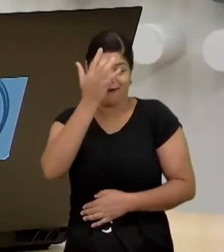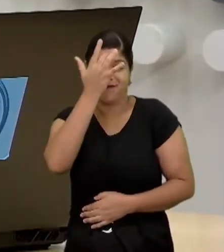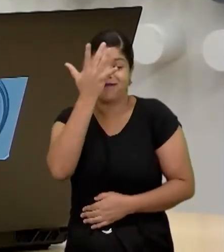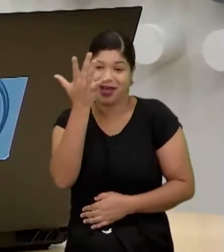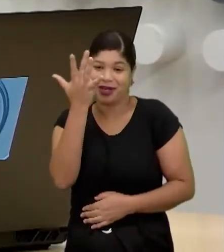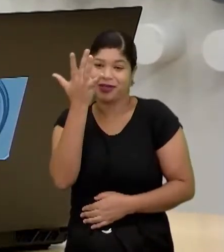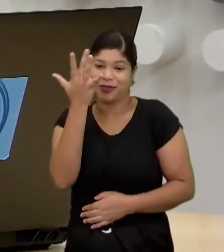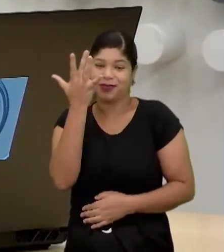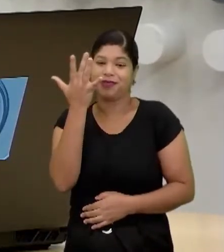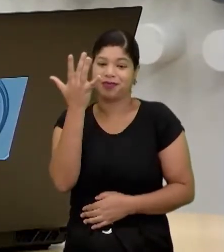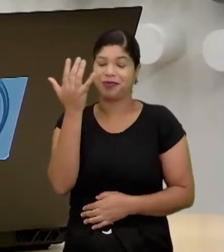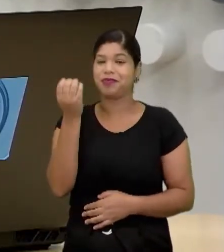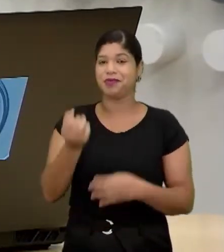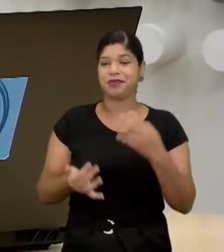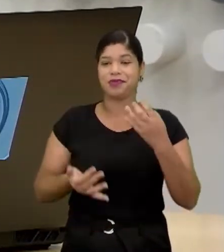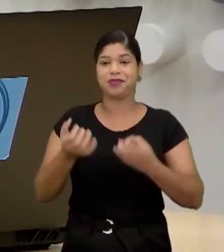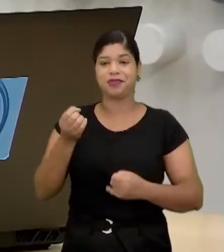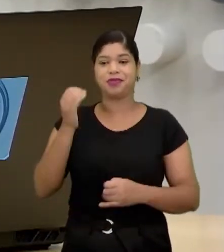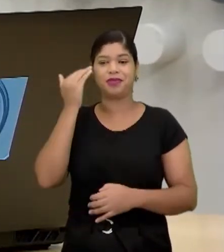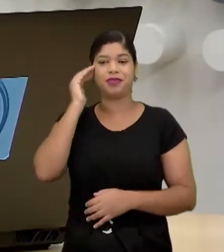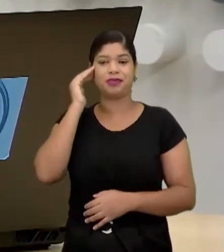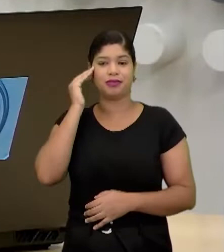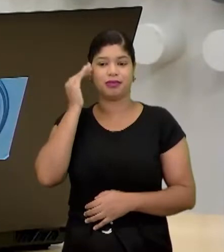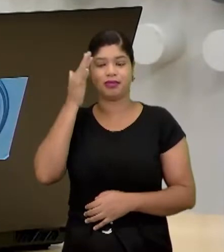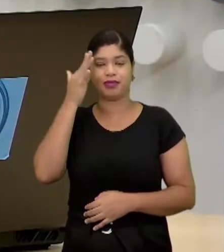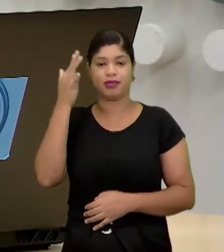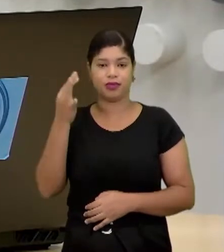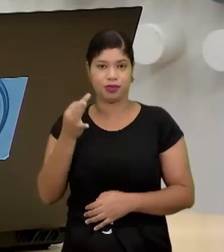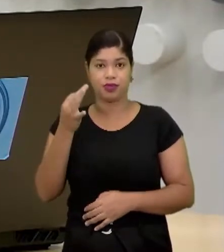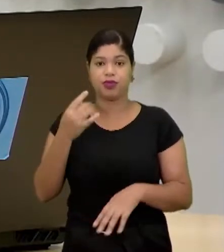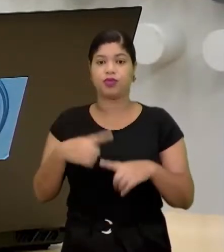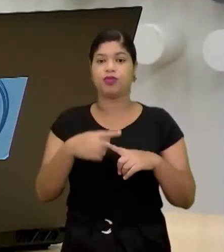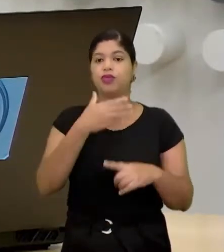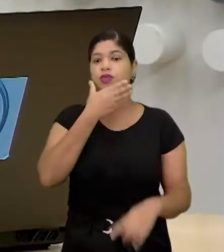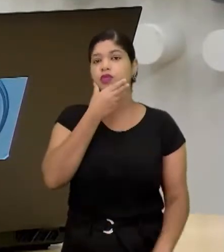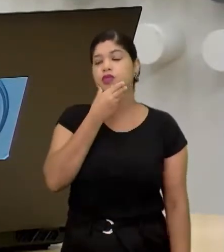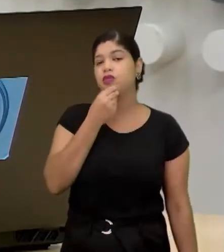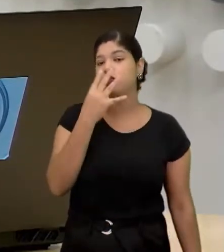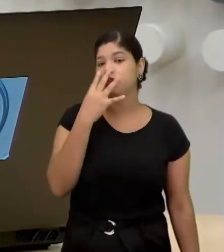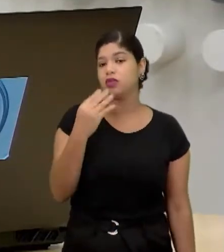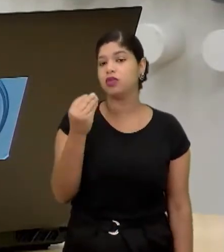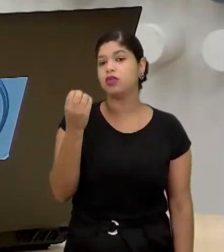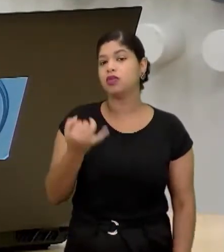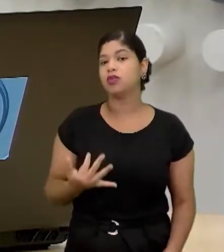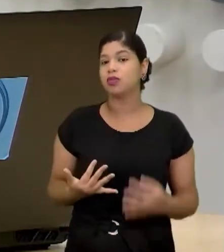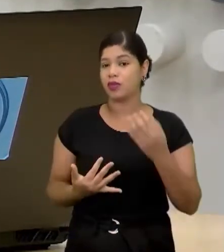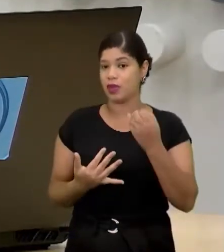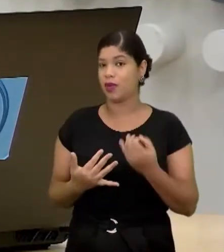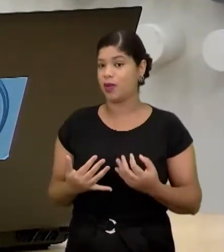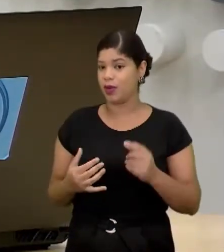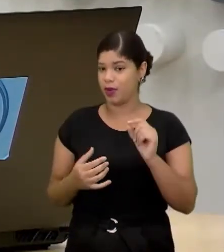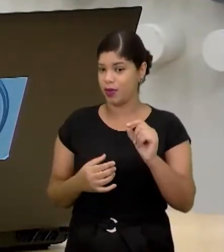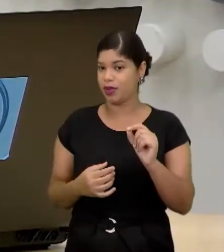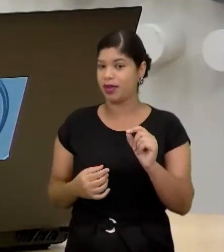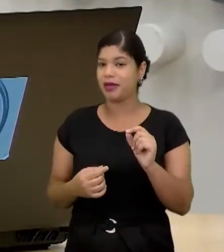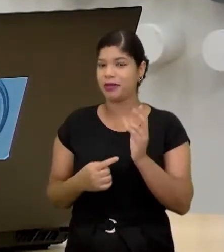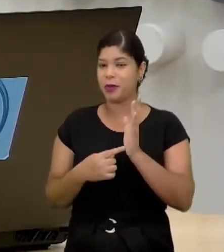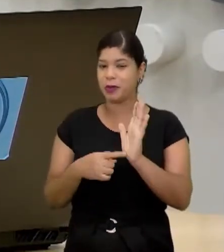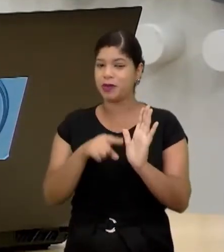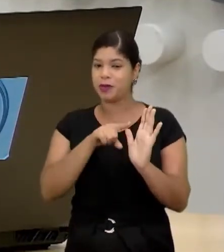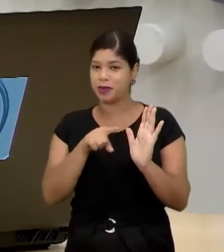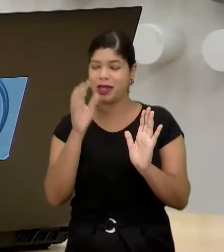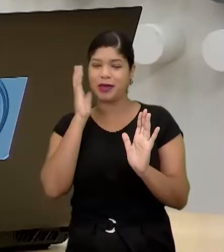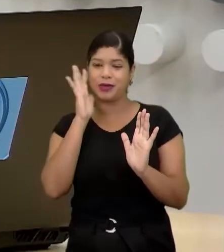fácil de digerir né porque o Robson vai dizer o seguinte E aí é importante que a gente